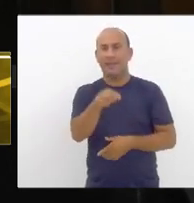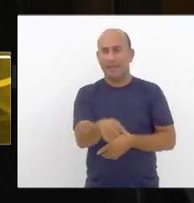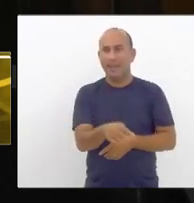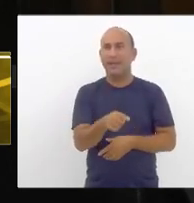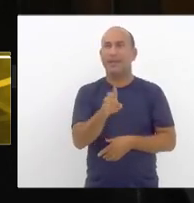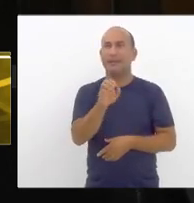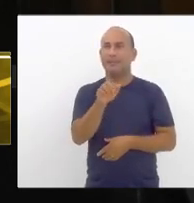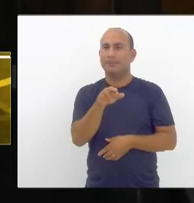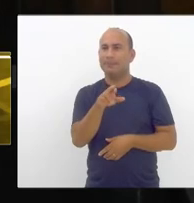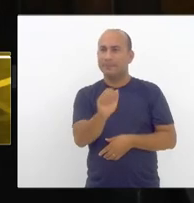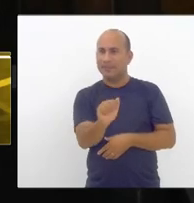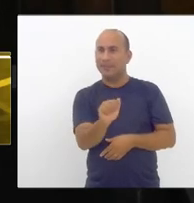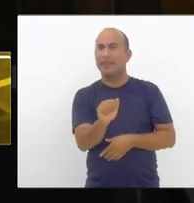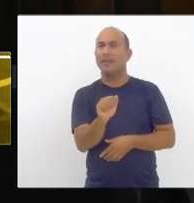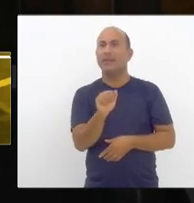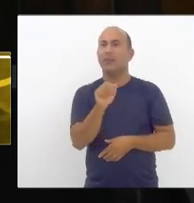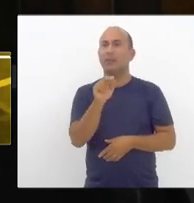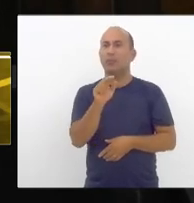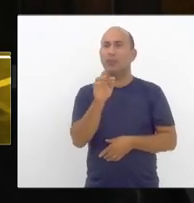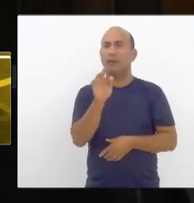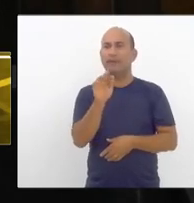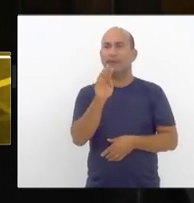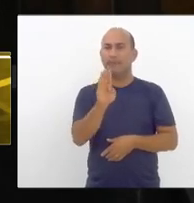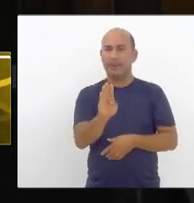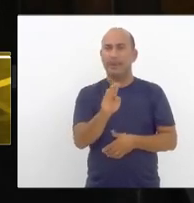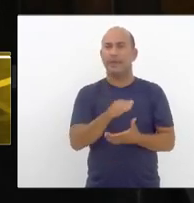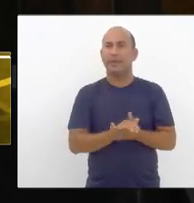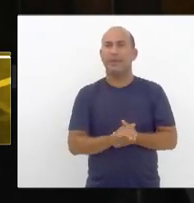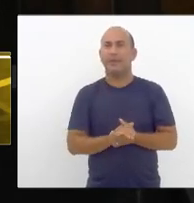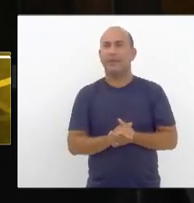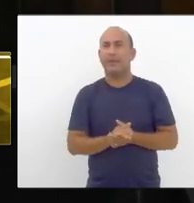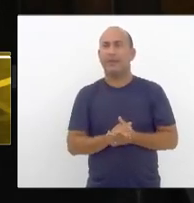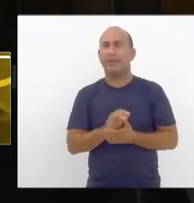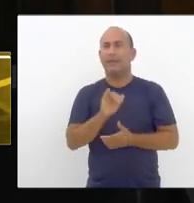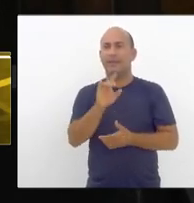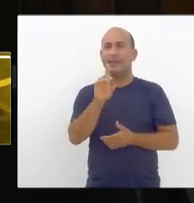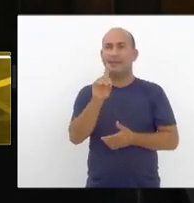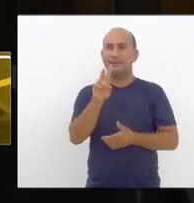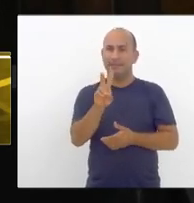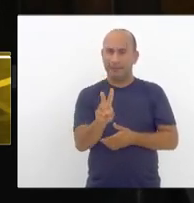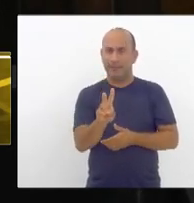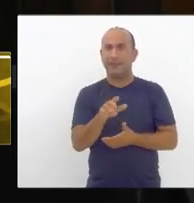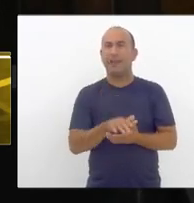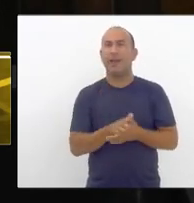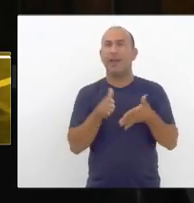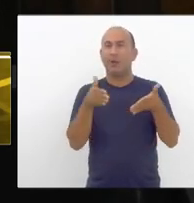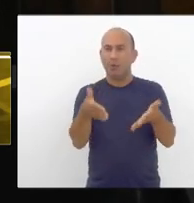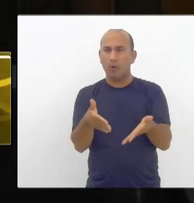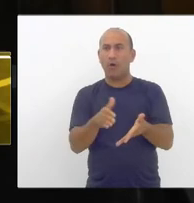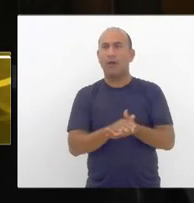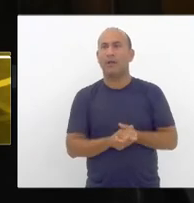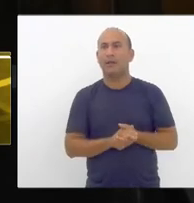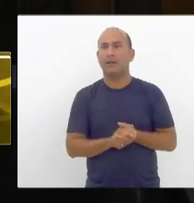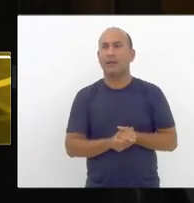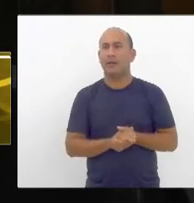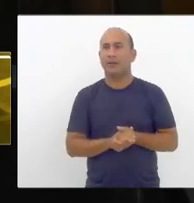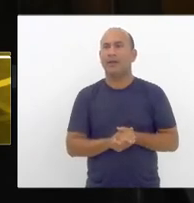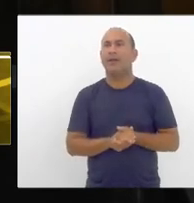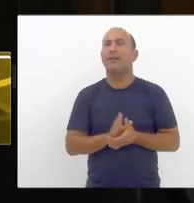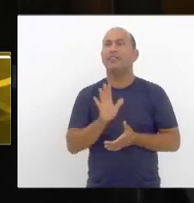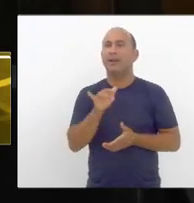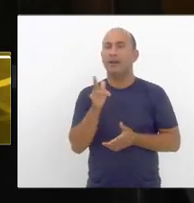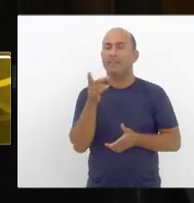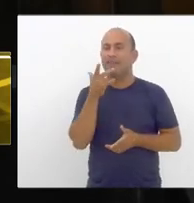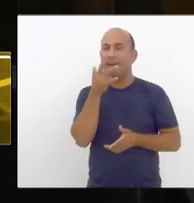da Bia que a gente alimenta do IFB de Instituto futsalves ele tá no dever ele tá agora e vamos já